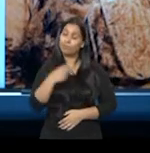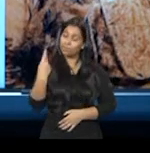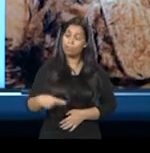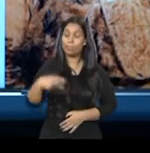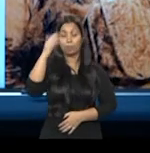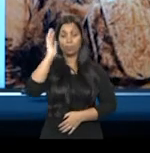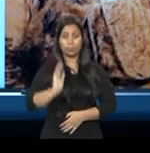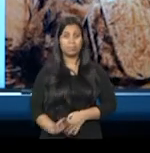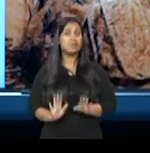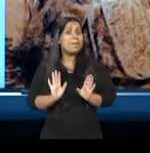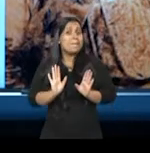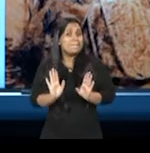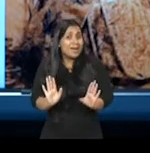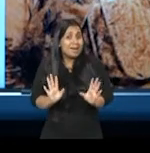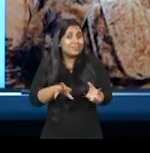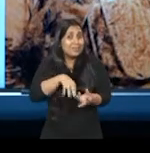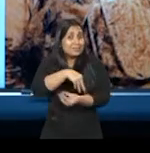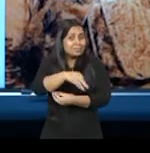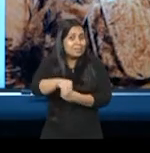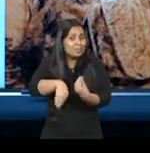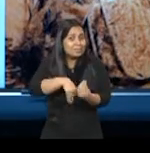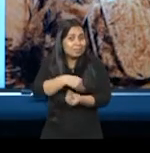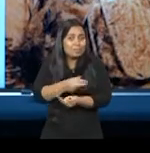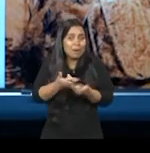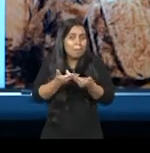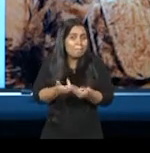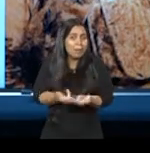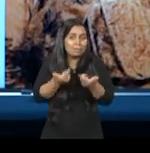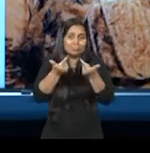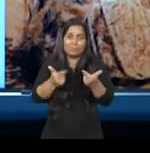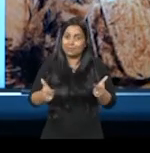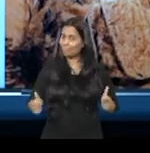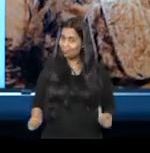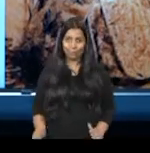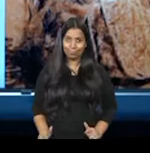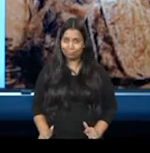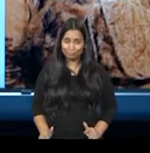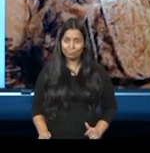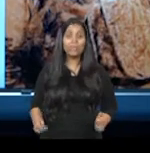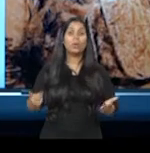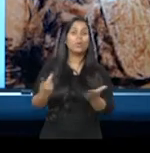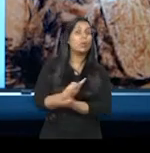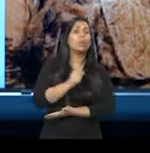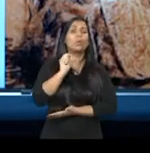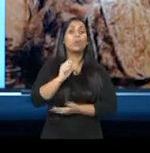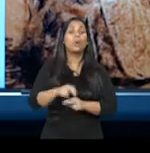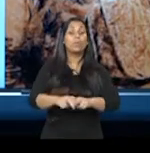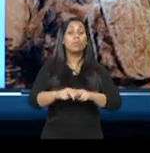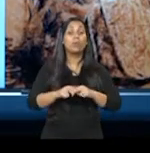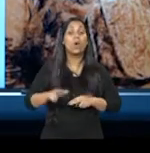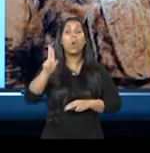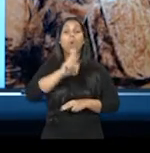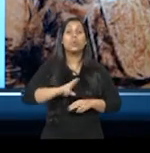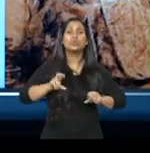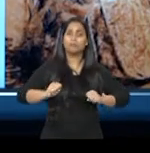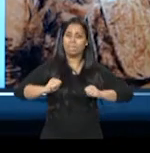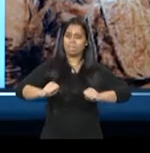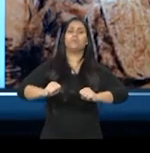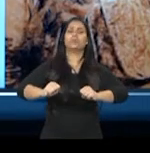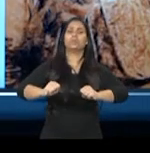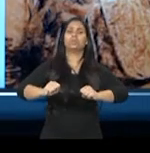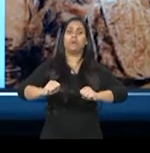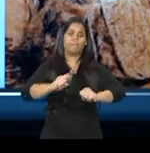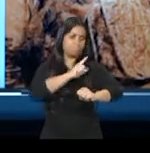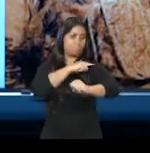brasileiro. Só que essa mistura não foi pacífica, ela se deu sob o domínio, sob o uso da força, para impor